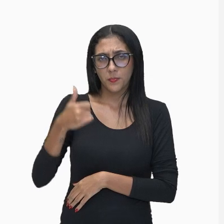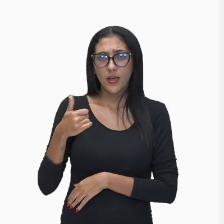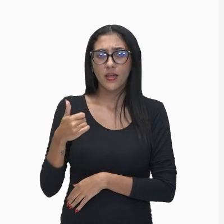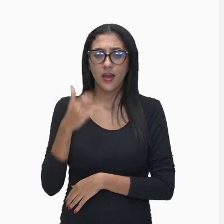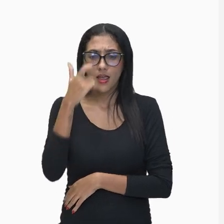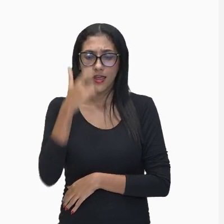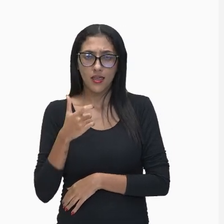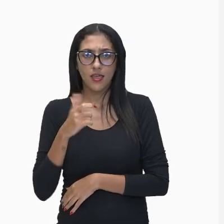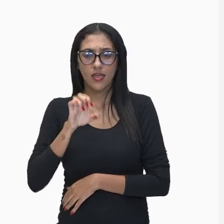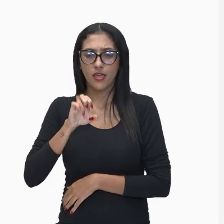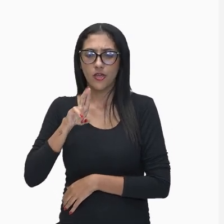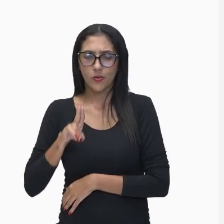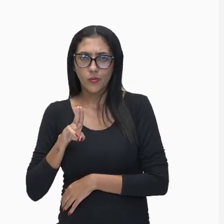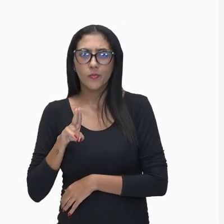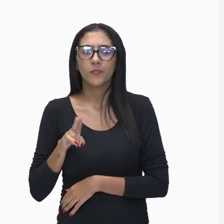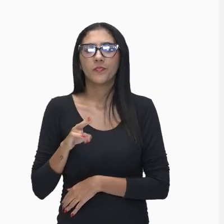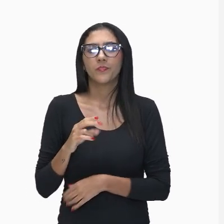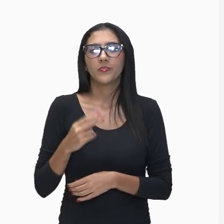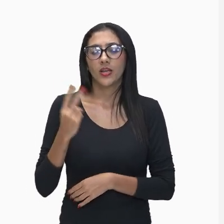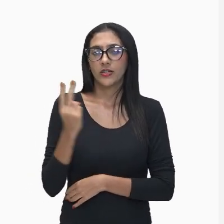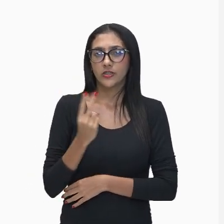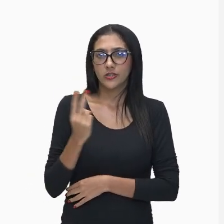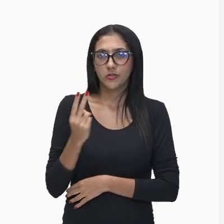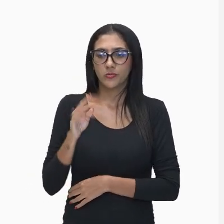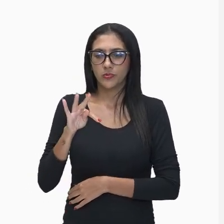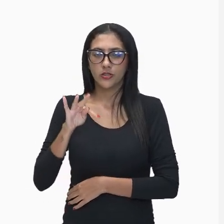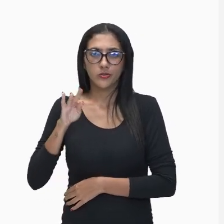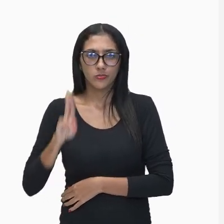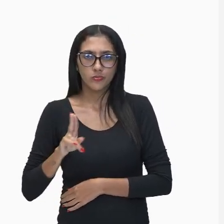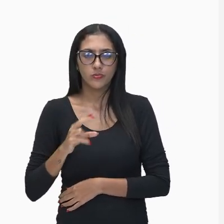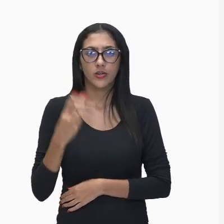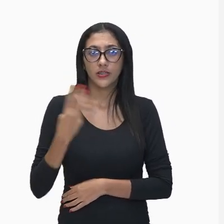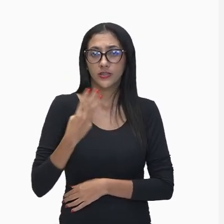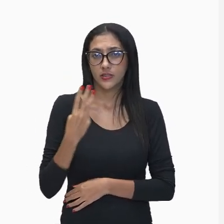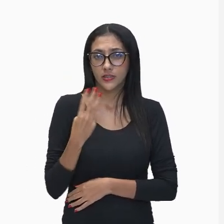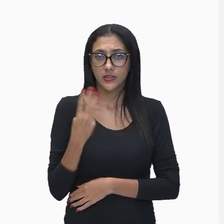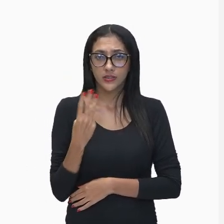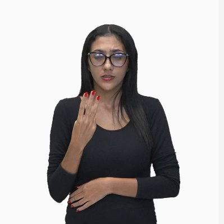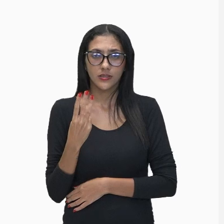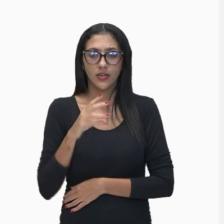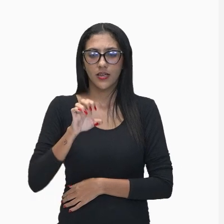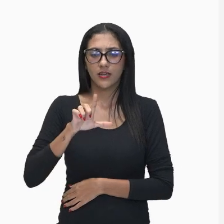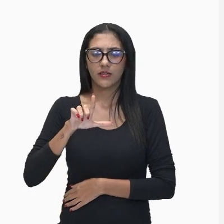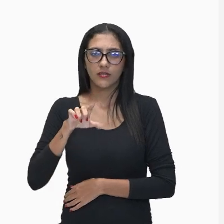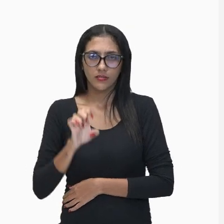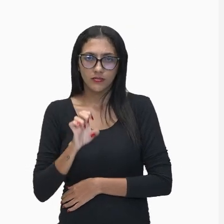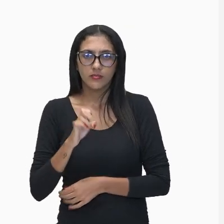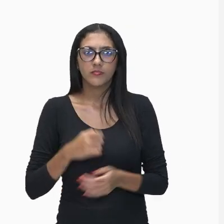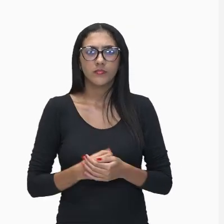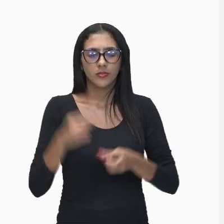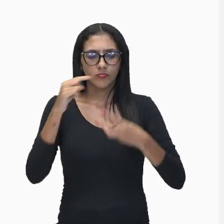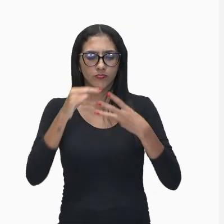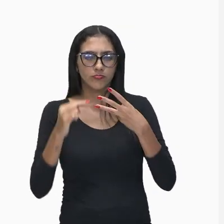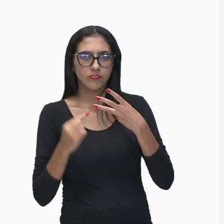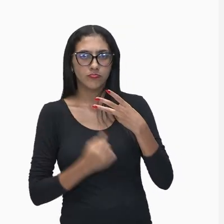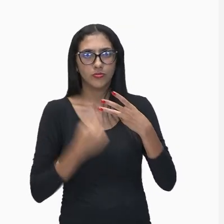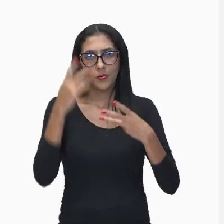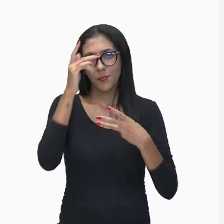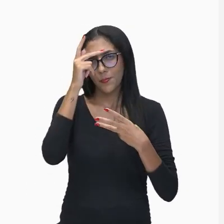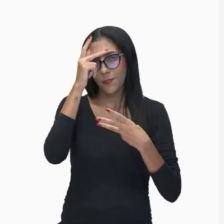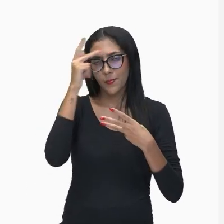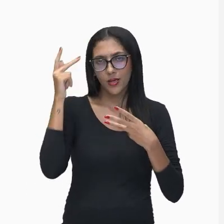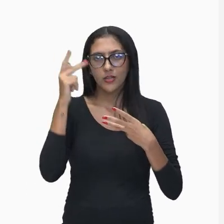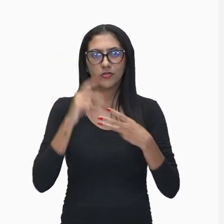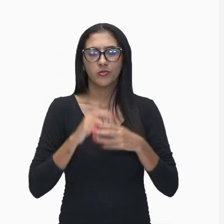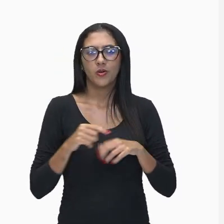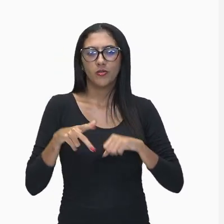fala, segunda pessoa, com quem se fala, e a terceira pessoa, sobre quem se fala. Para cada uma dessas pessoas e também para